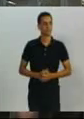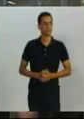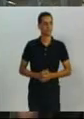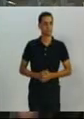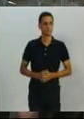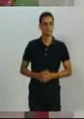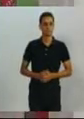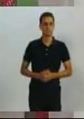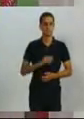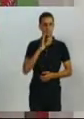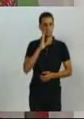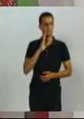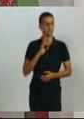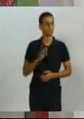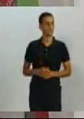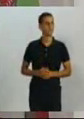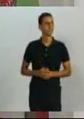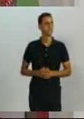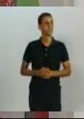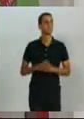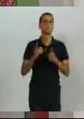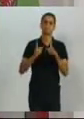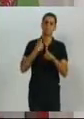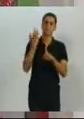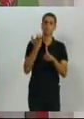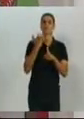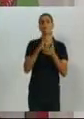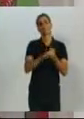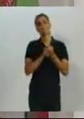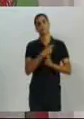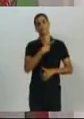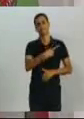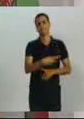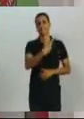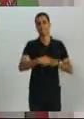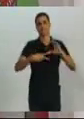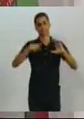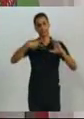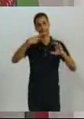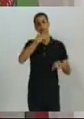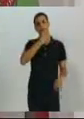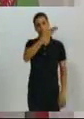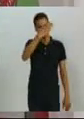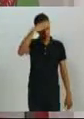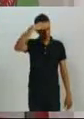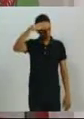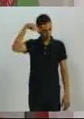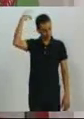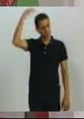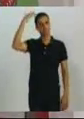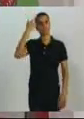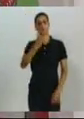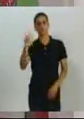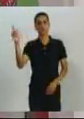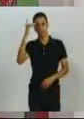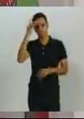Quero aqui primeiramente cumprimentar o presidente dessa casa hoje, nosso nobre vereador Mário Debrano, demais membros dessa